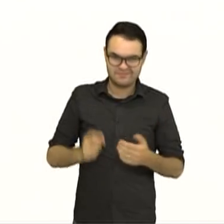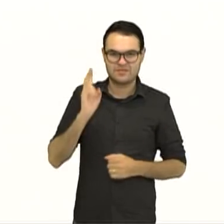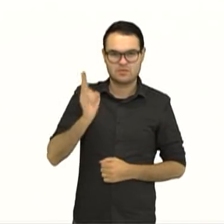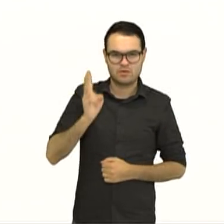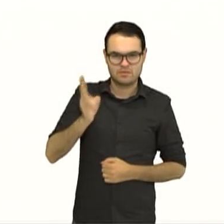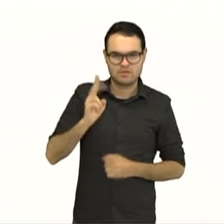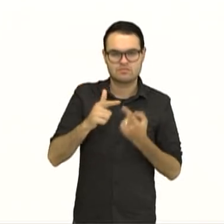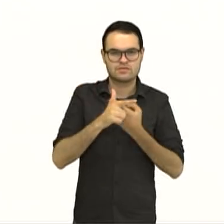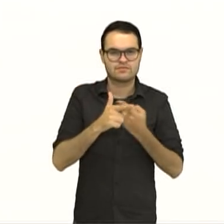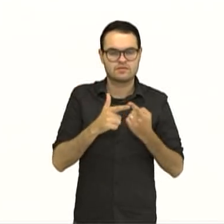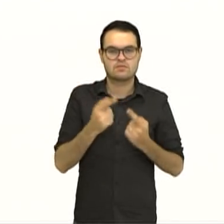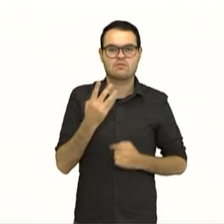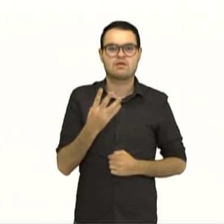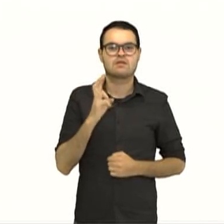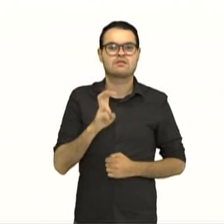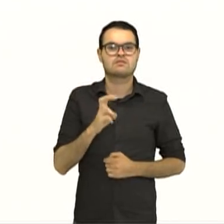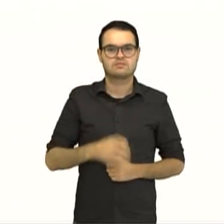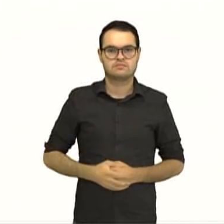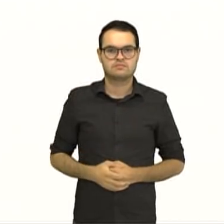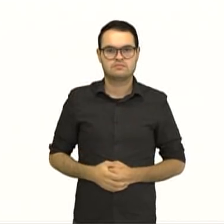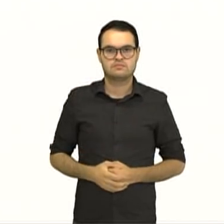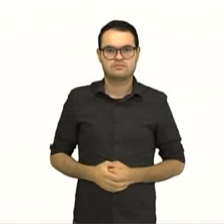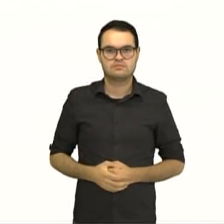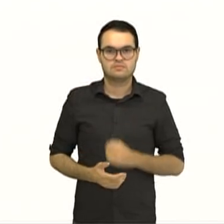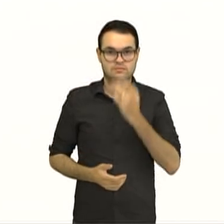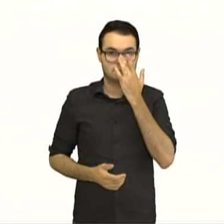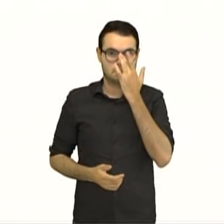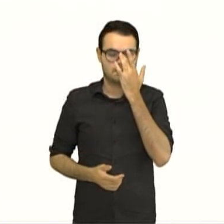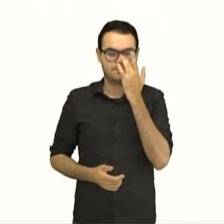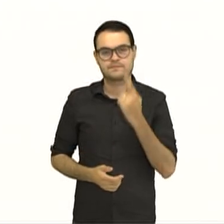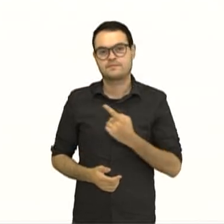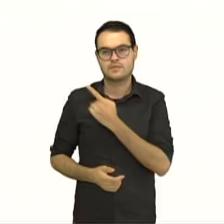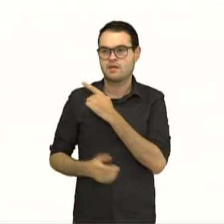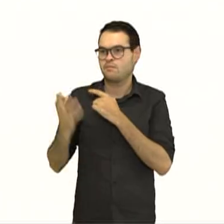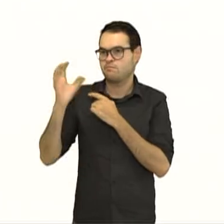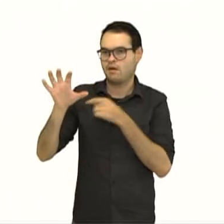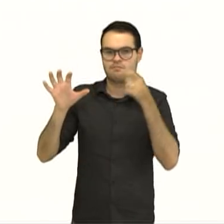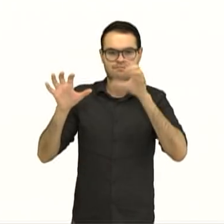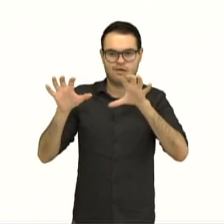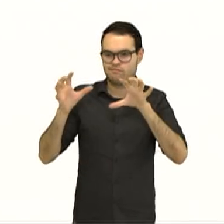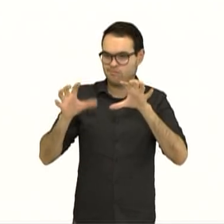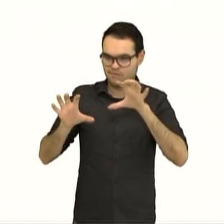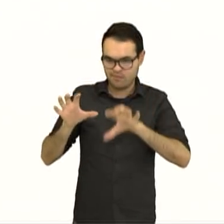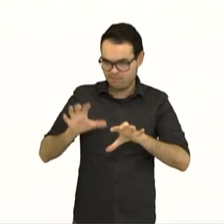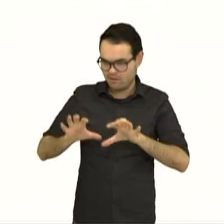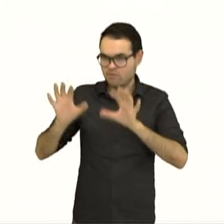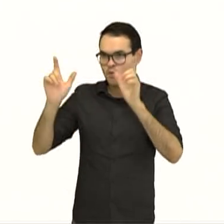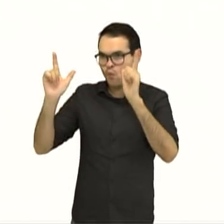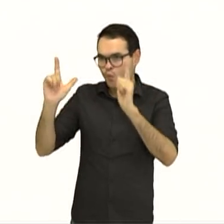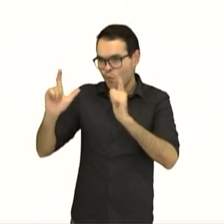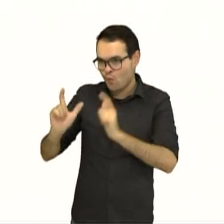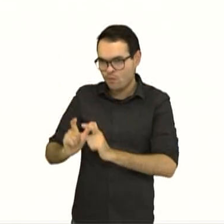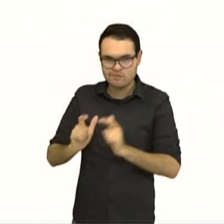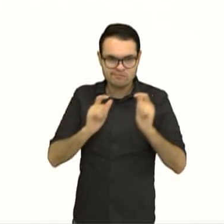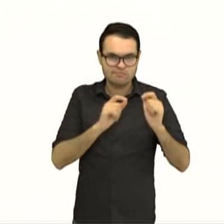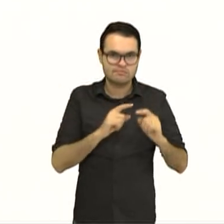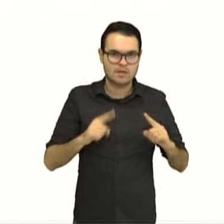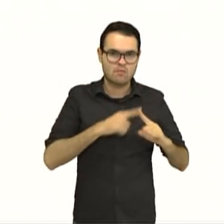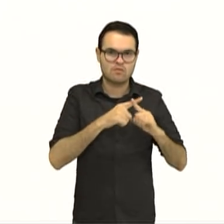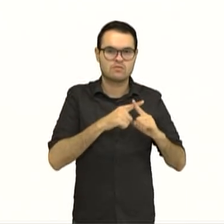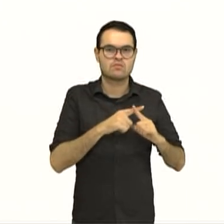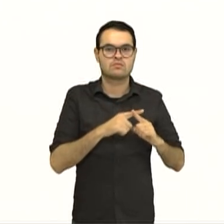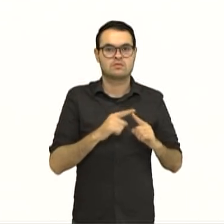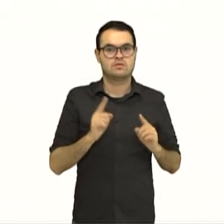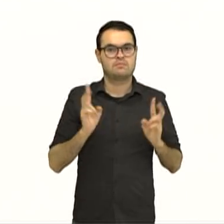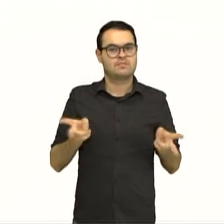por 45. E é onde eu vou olhando as classes e as ordens aqui e efetuando essa divisão. Na multiplicação, é